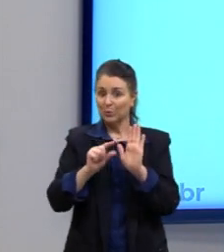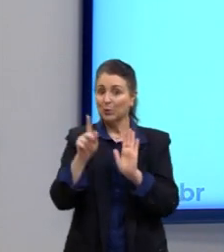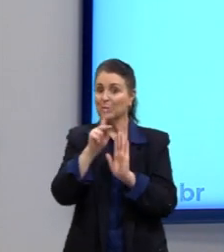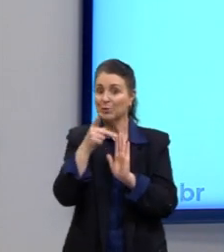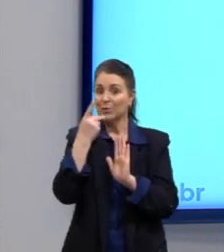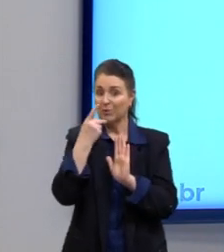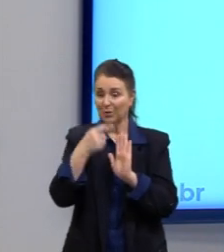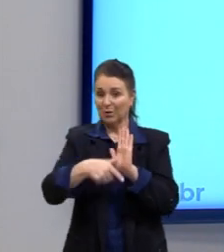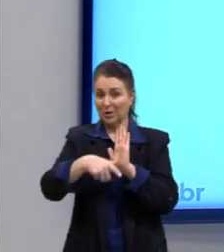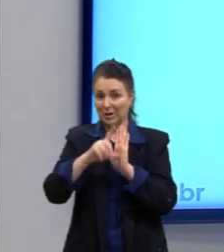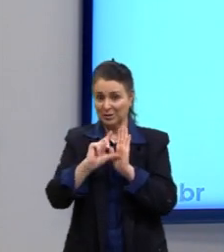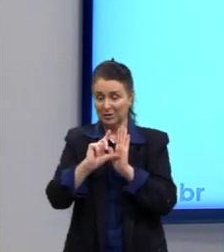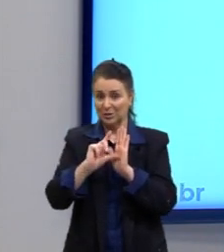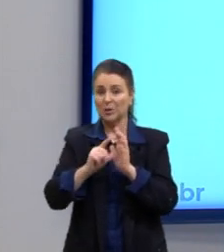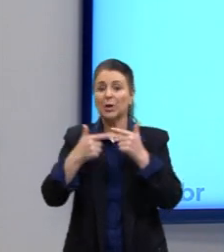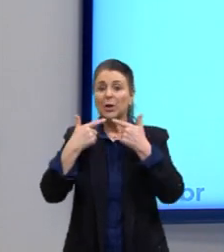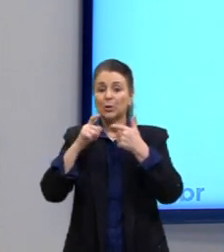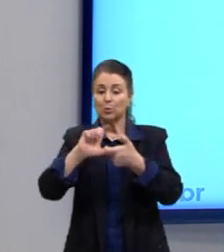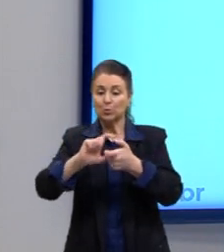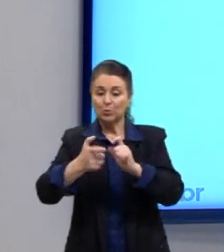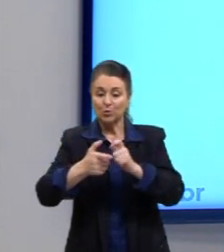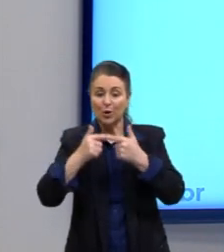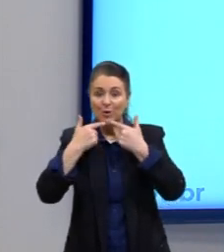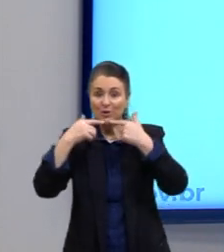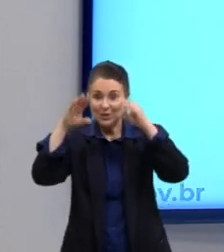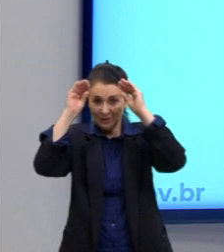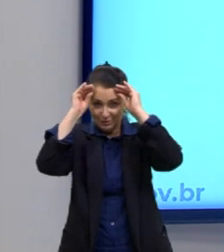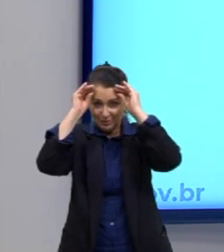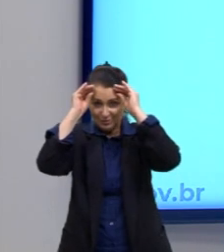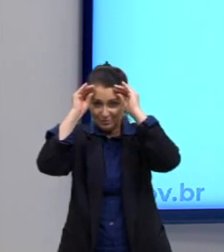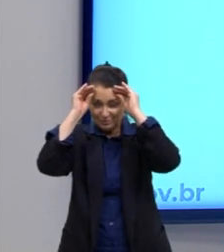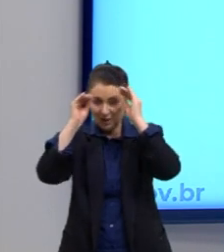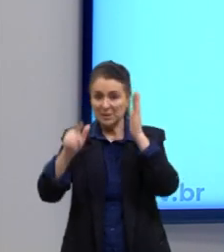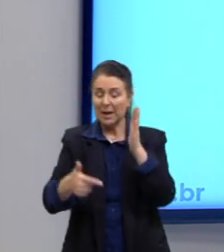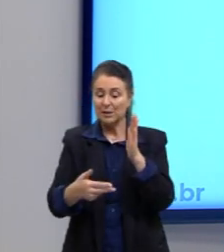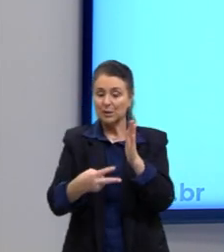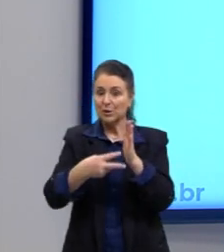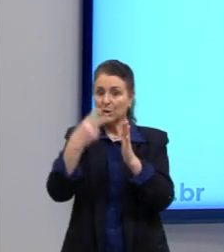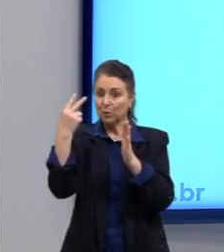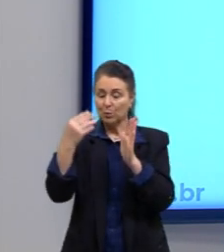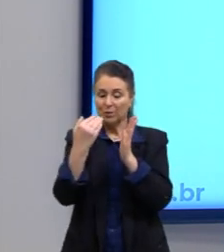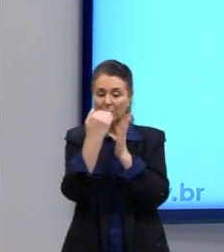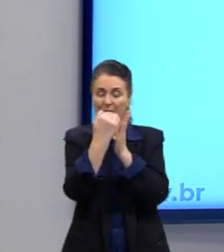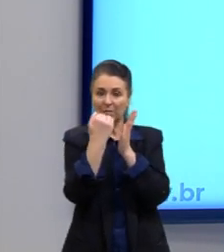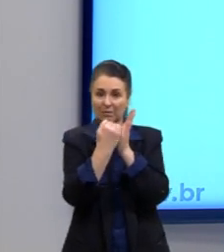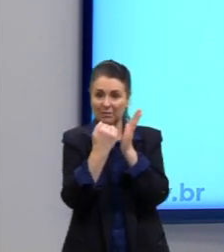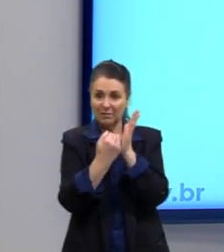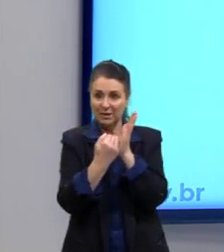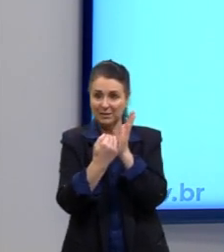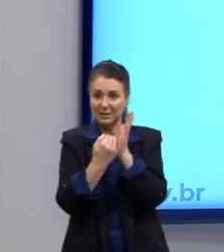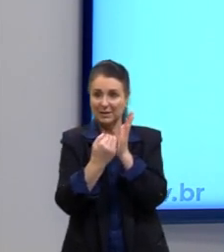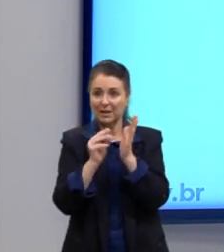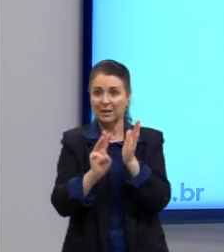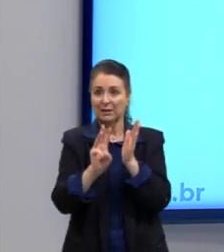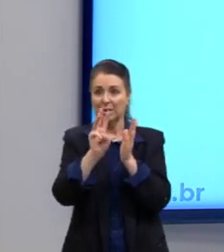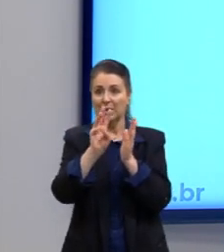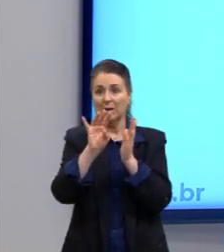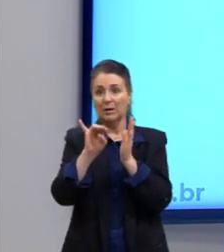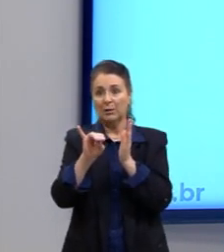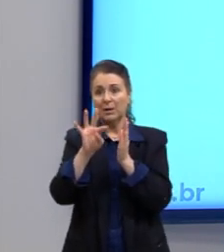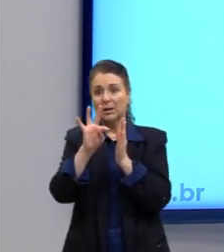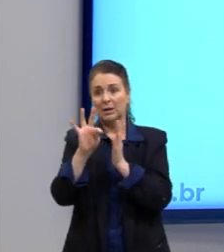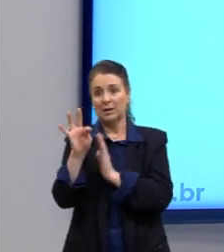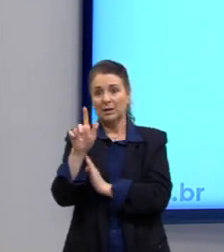jogos de linguagem ela é colocado no seu contexto Essa é a segunda fase né a segunda fase do Viking Style da escola de Frankfurt